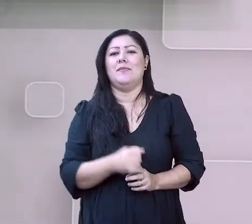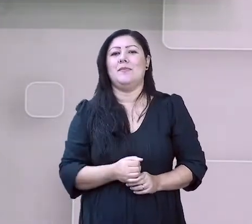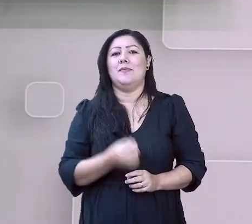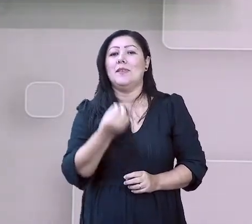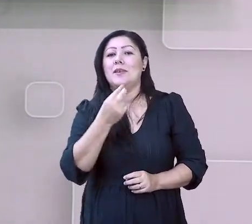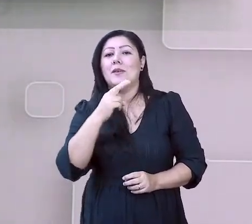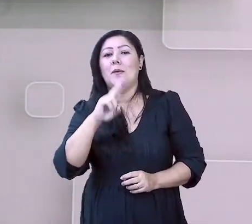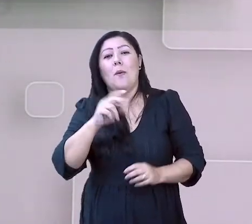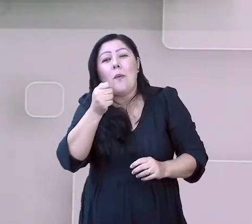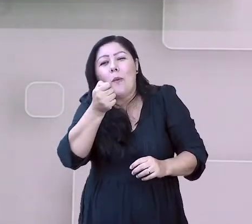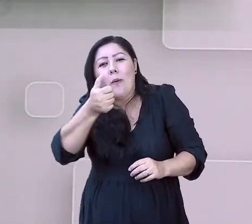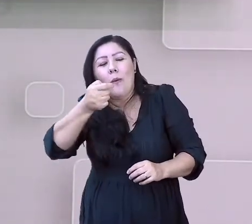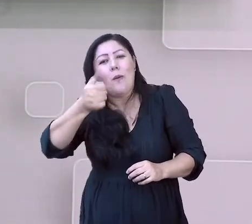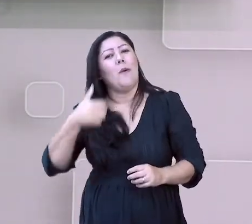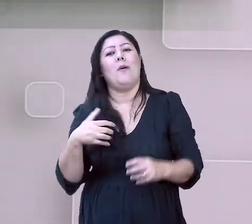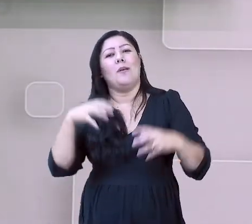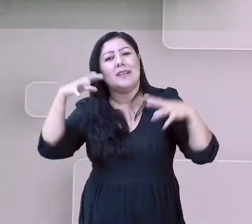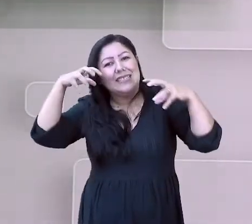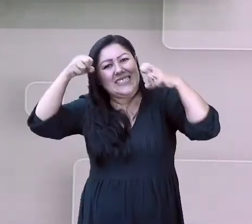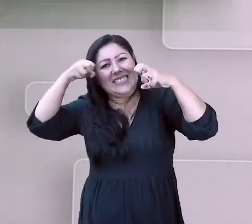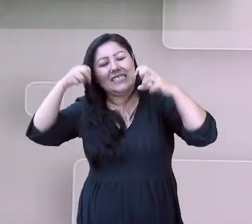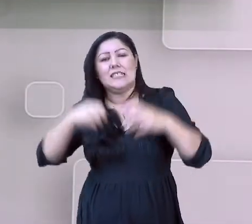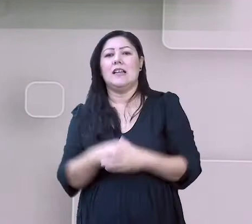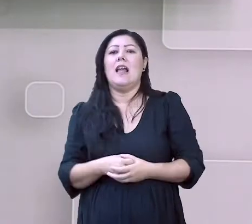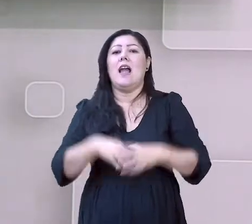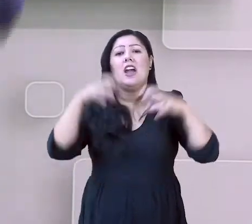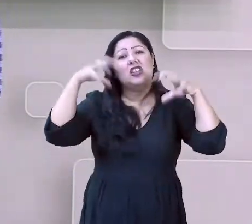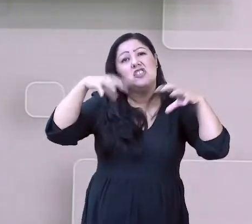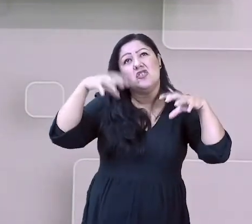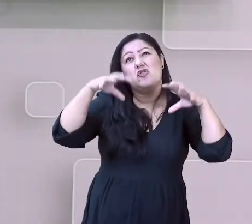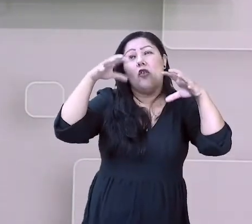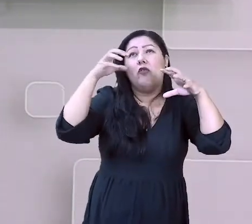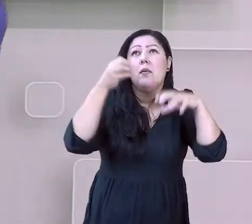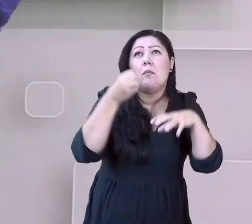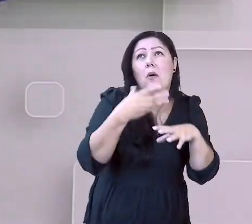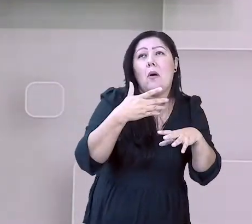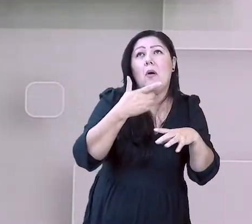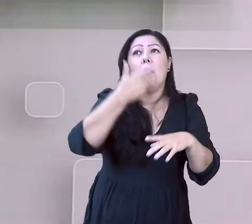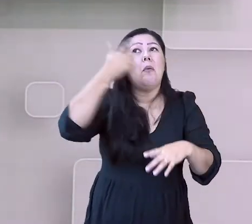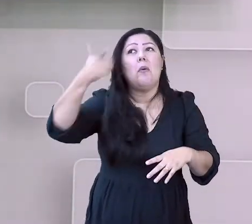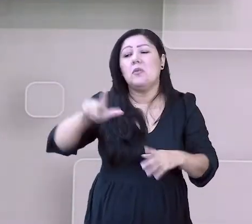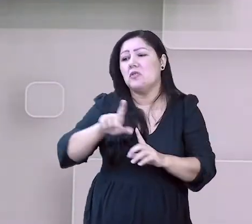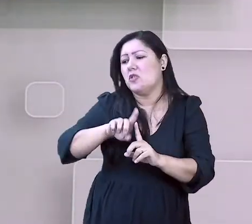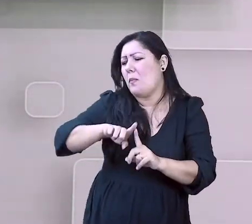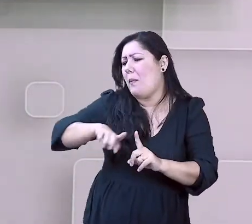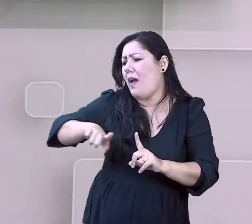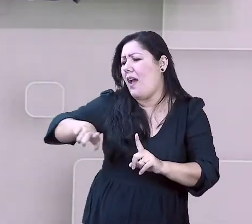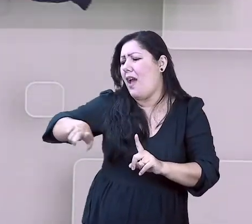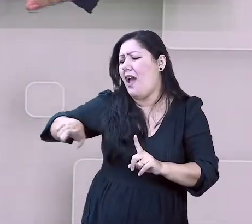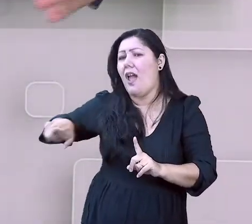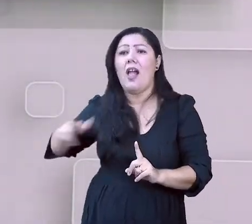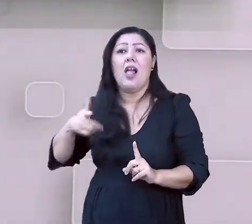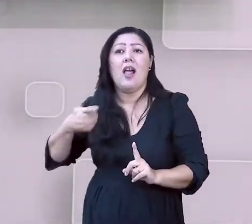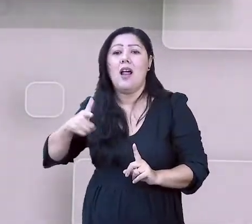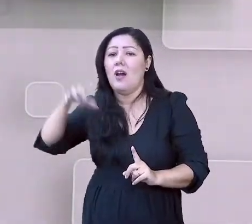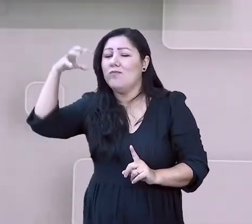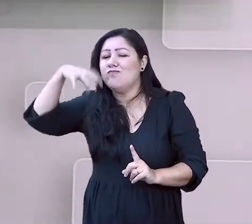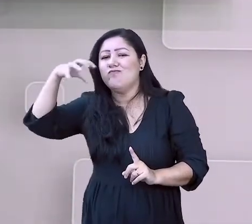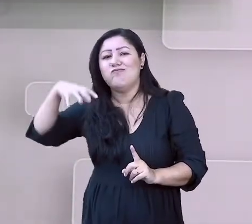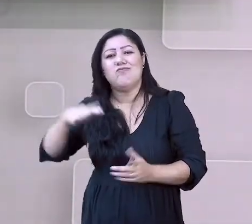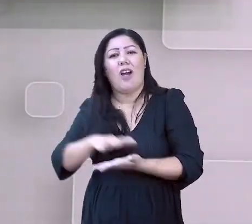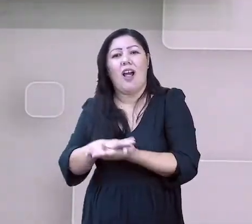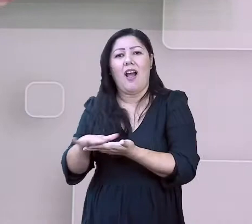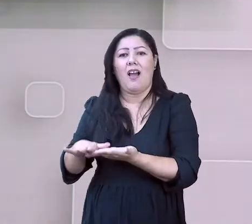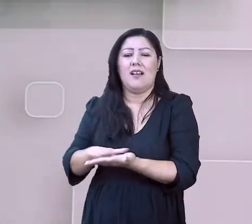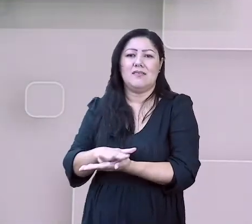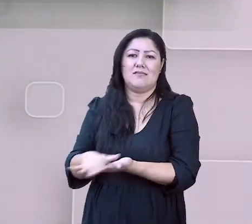a chuva é irregular. Tem aquele período que cai a chuva, mas às vezes passa uma temporada muito grande,